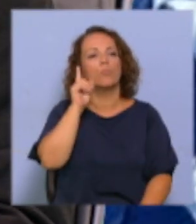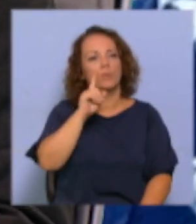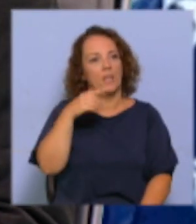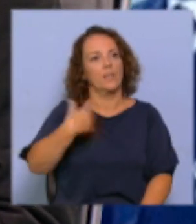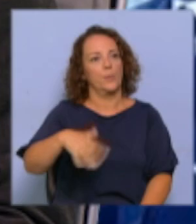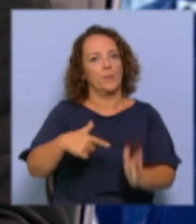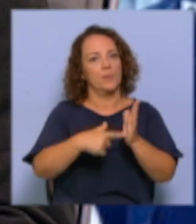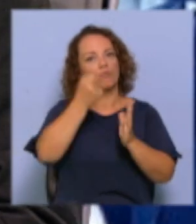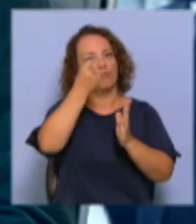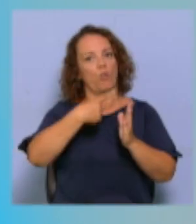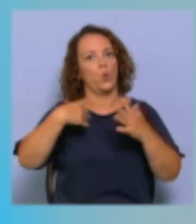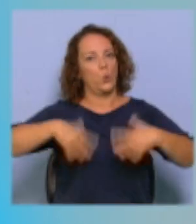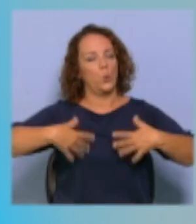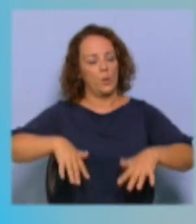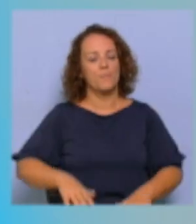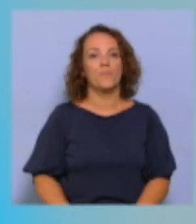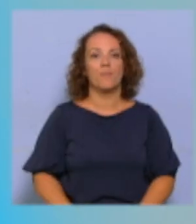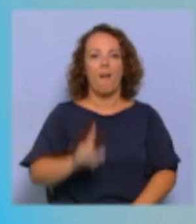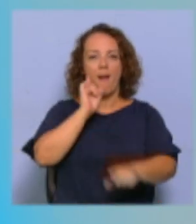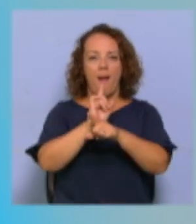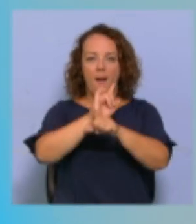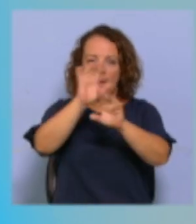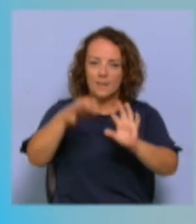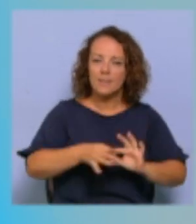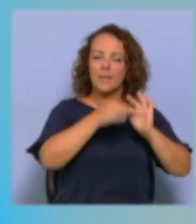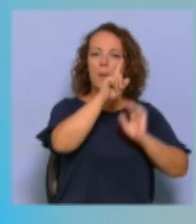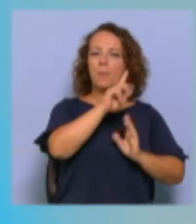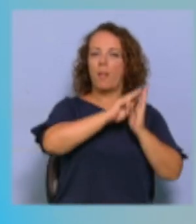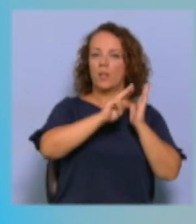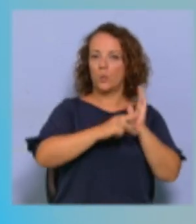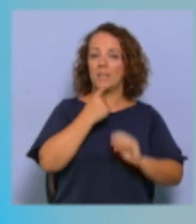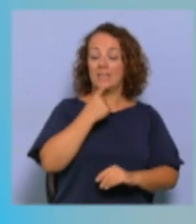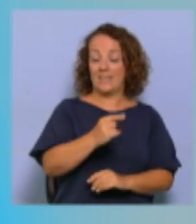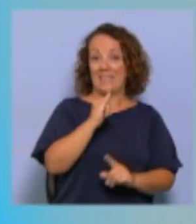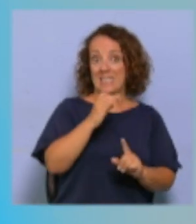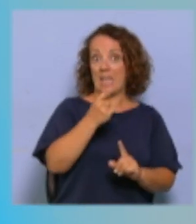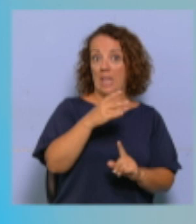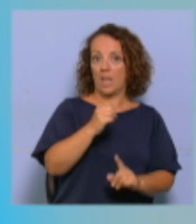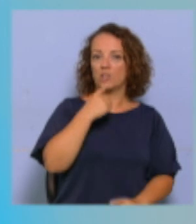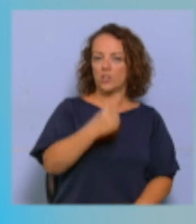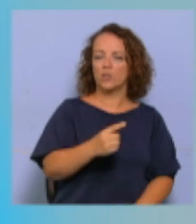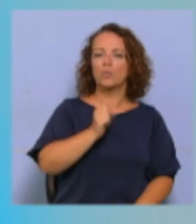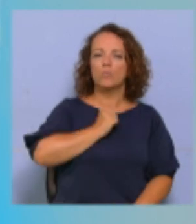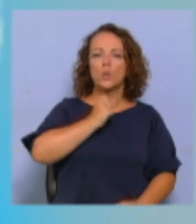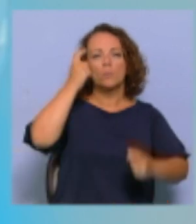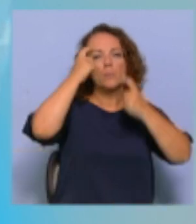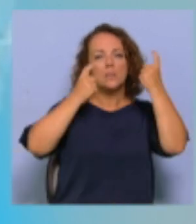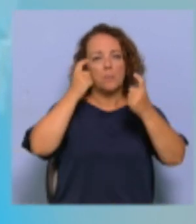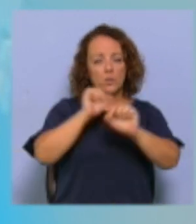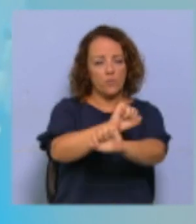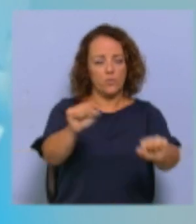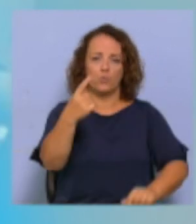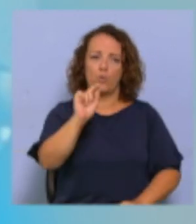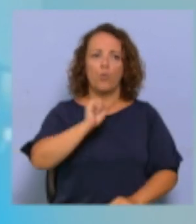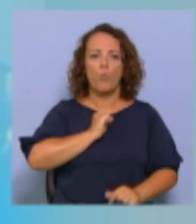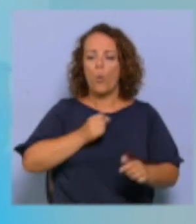esta parábola. É por isso que, e voltando a ligar com a primeira leitura, que diz o profeta Isaías que os meus pensamentos não são os vossos, não, os meus caminhos